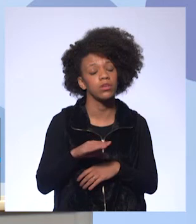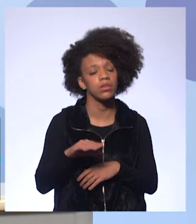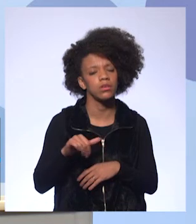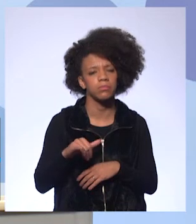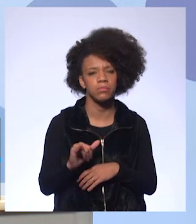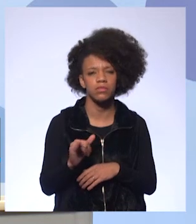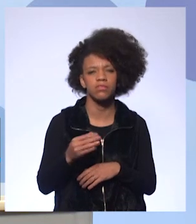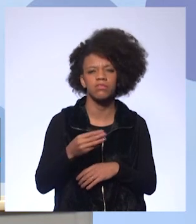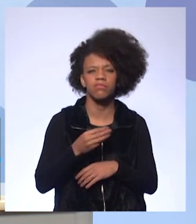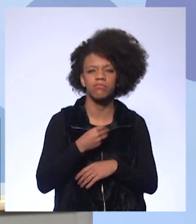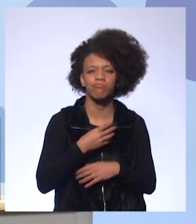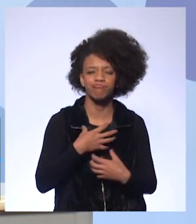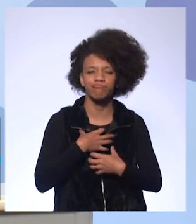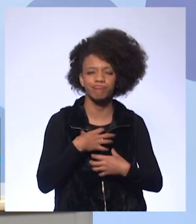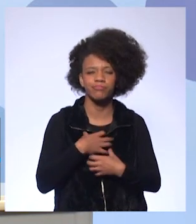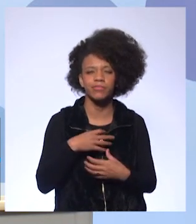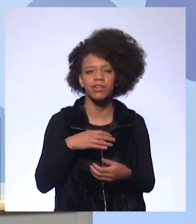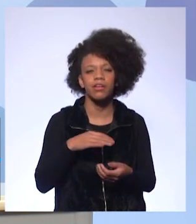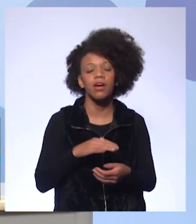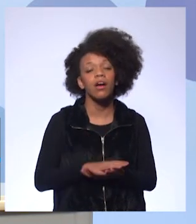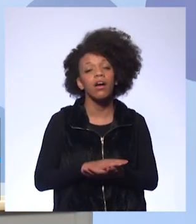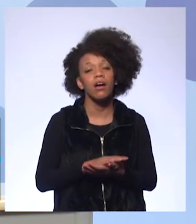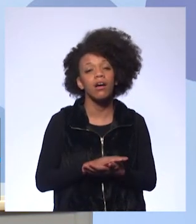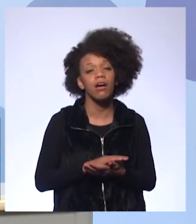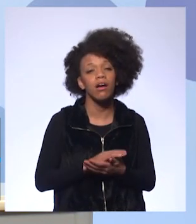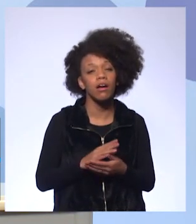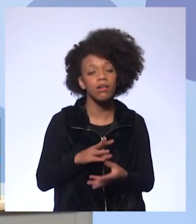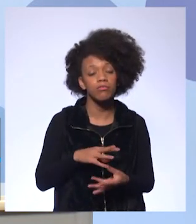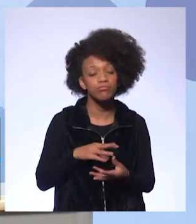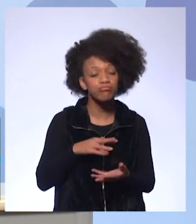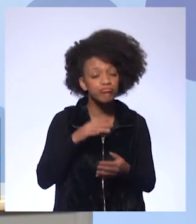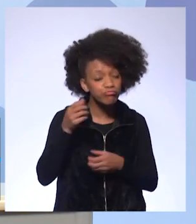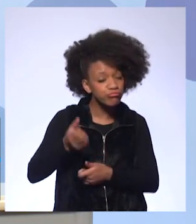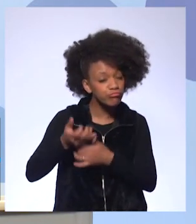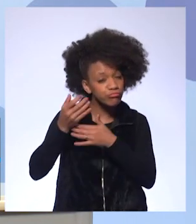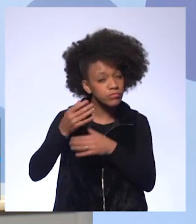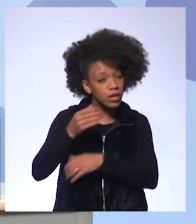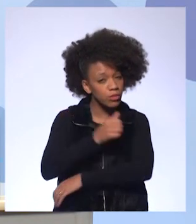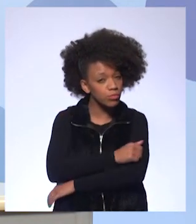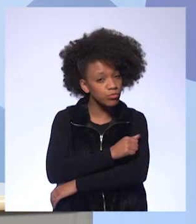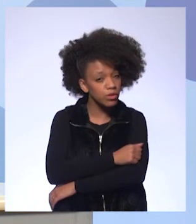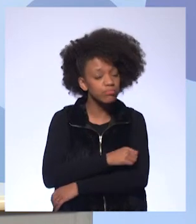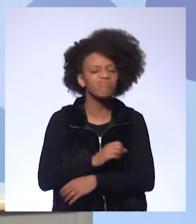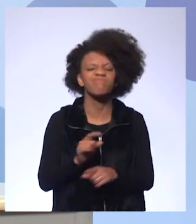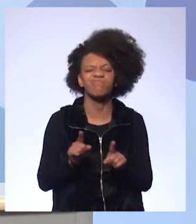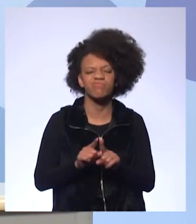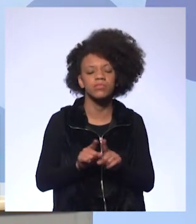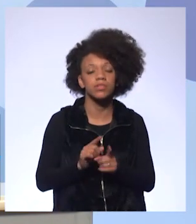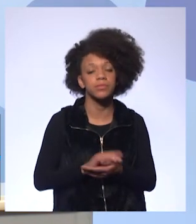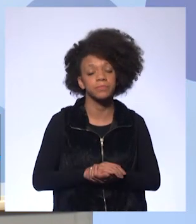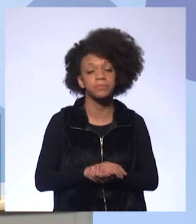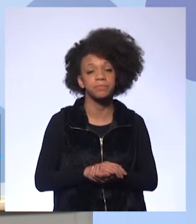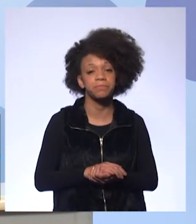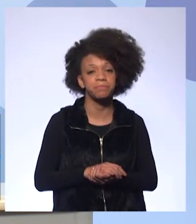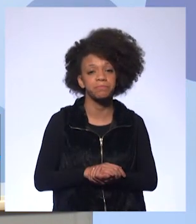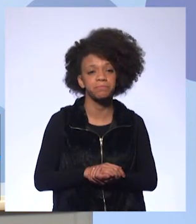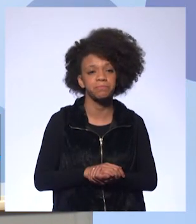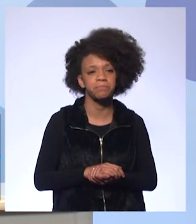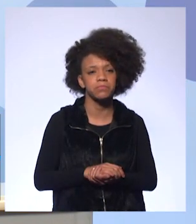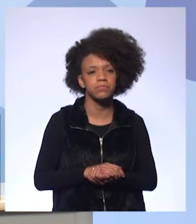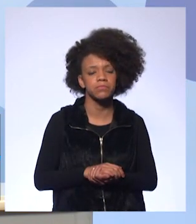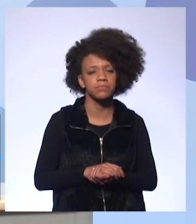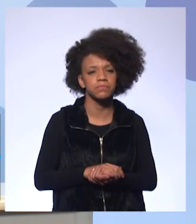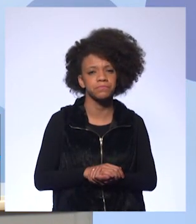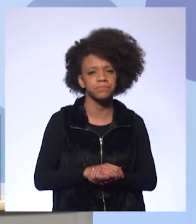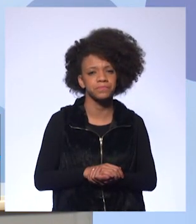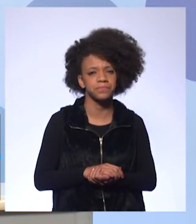também estou sentindo falta dos alunos nos 7 professora mandando a resposta Eles responderam e essa em textos with the water